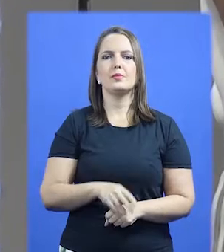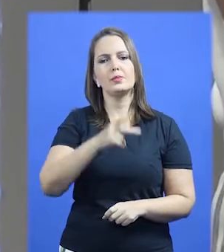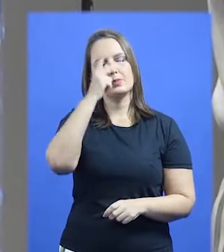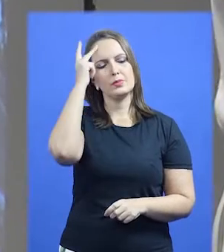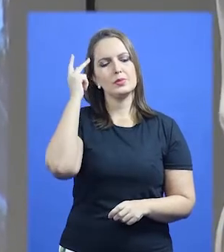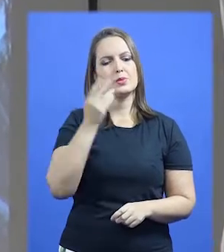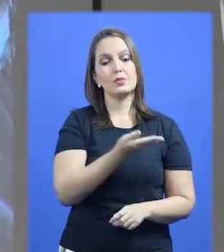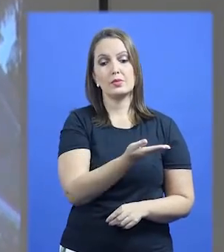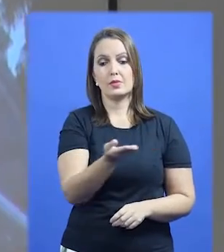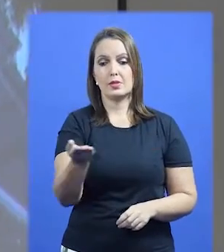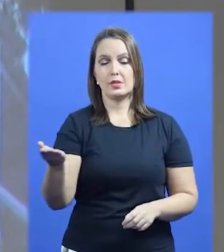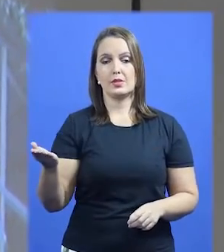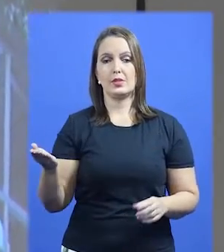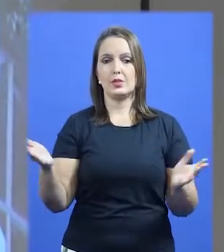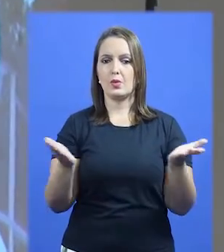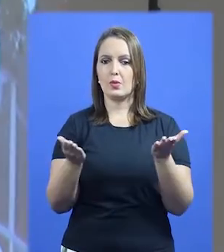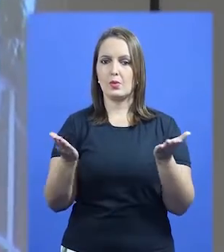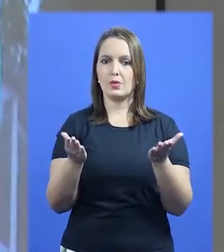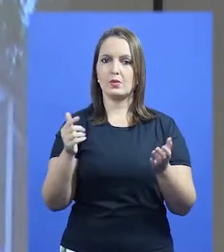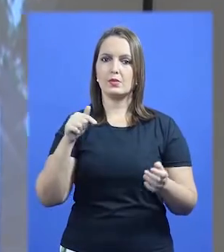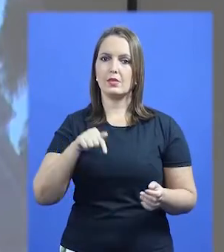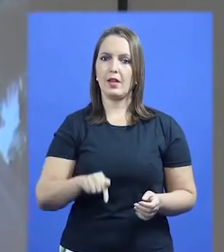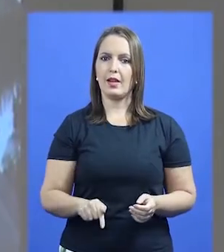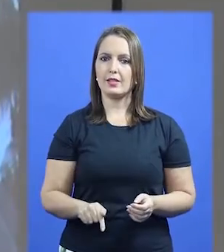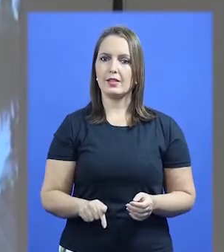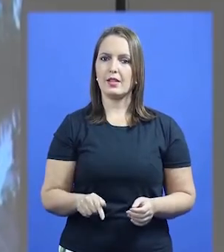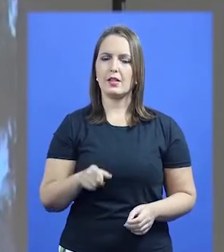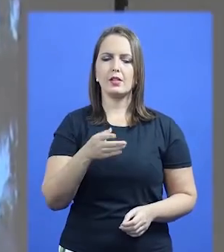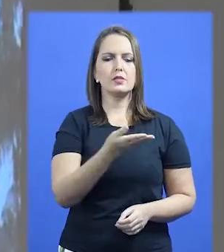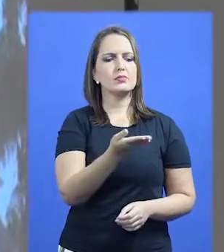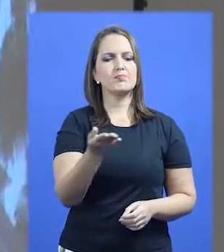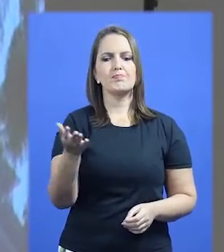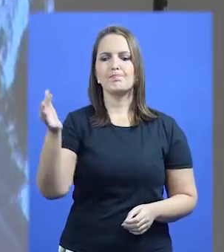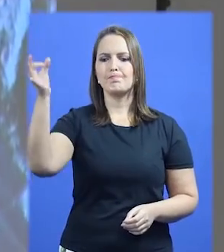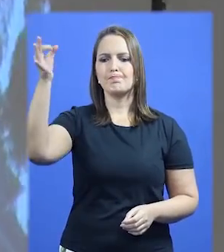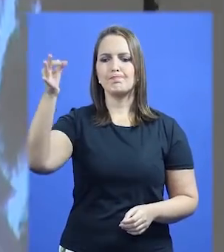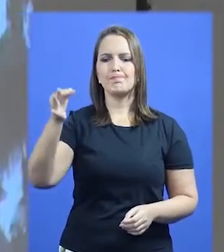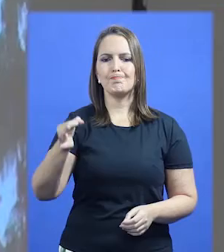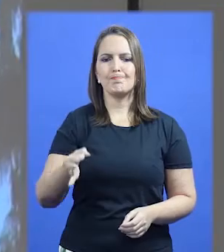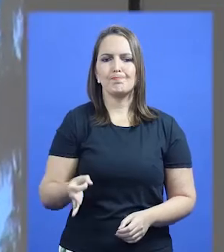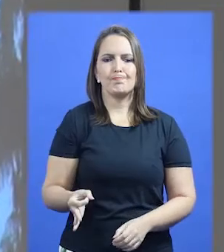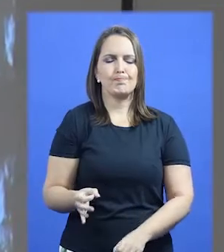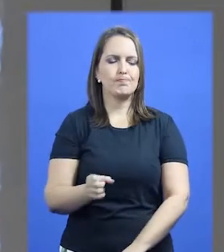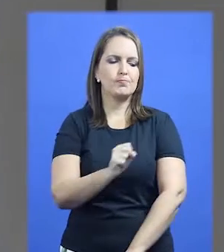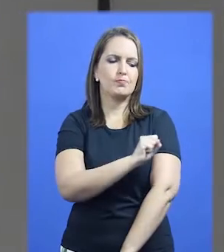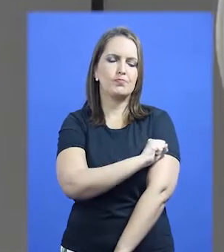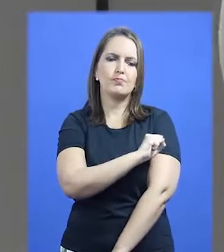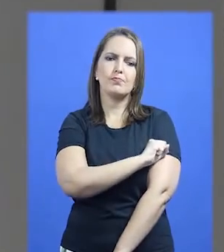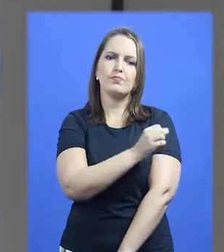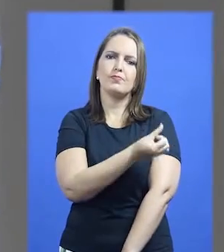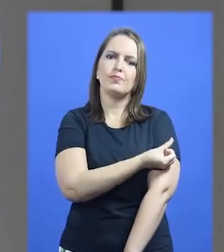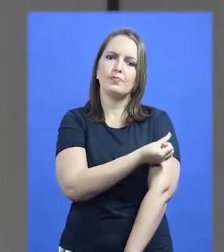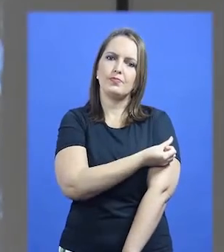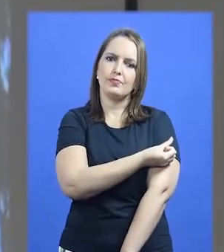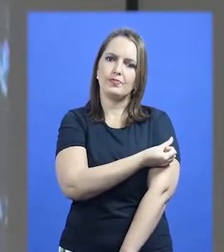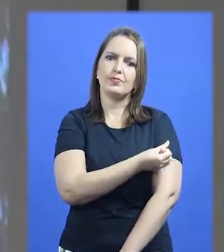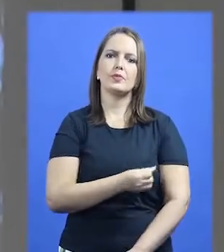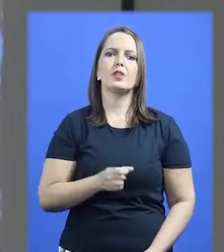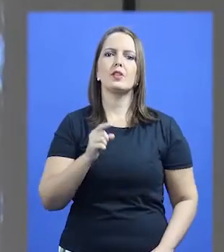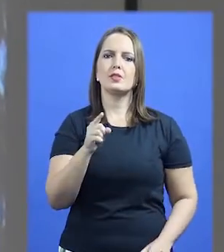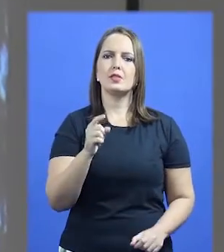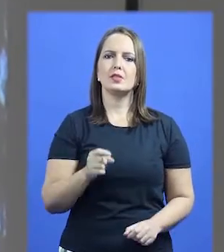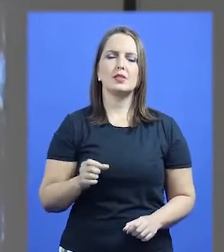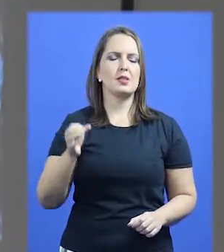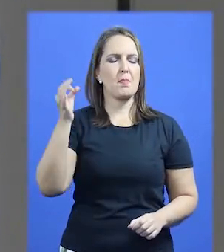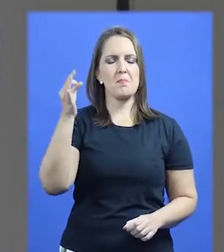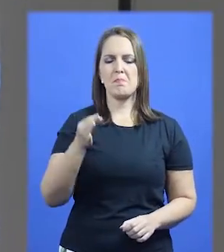Pessoal, hoje aqui, sexto e oitavo período, vocês são fora de série, vocês são